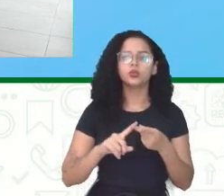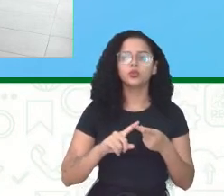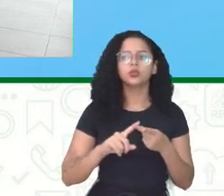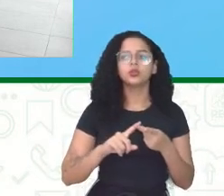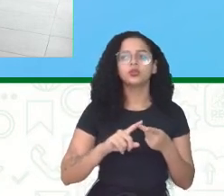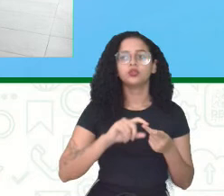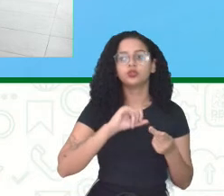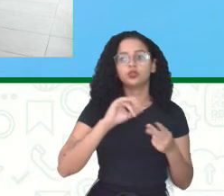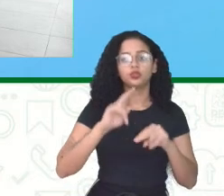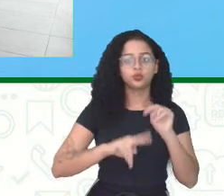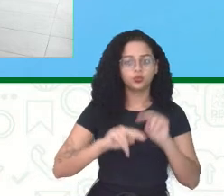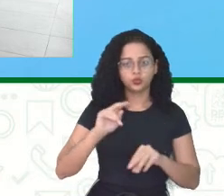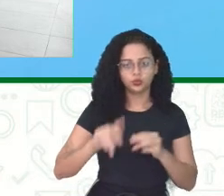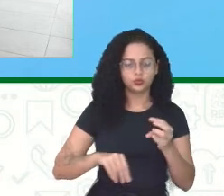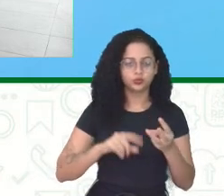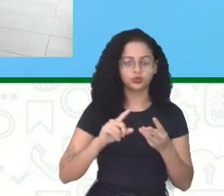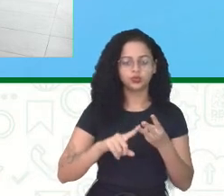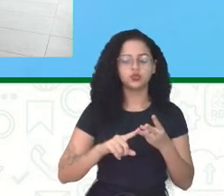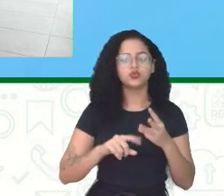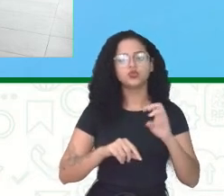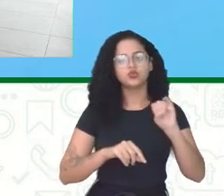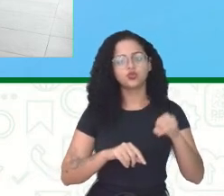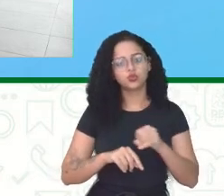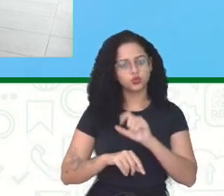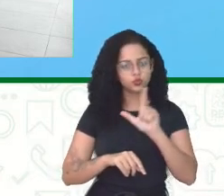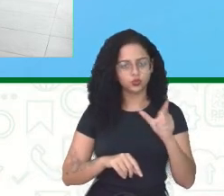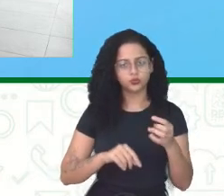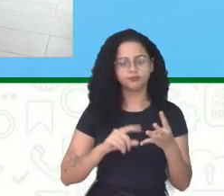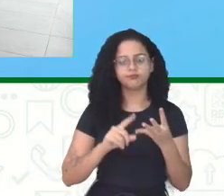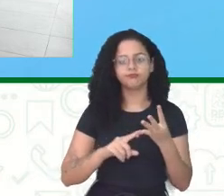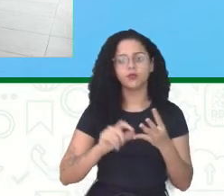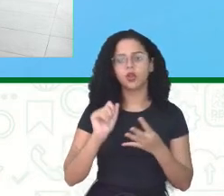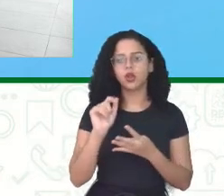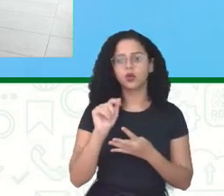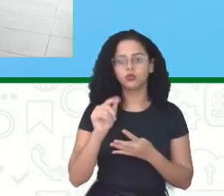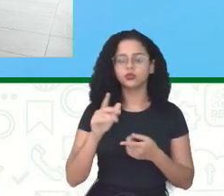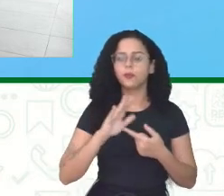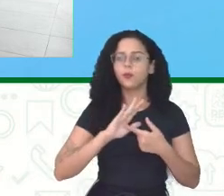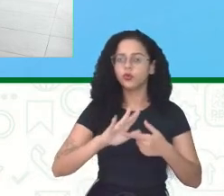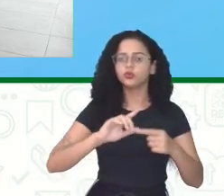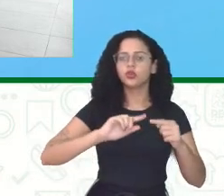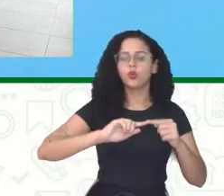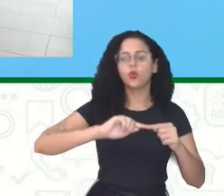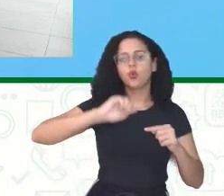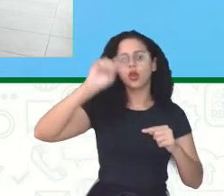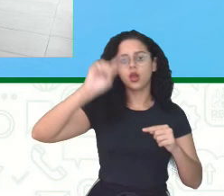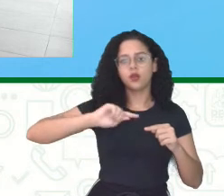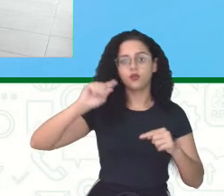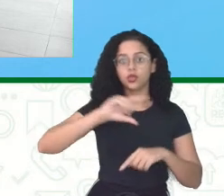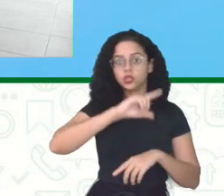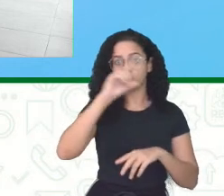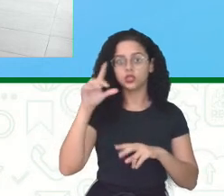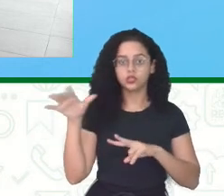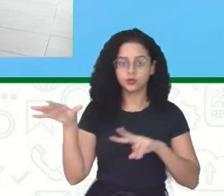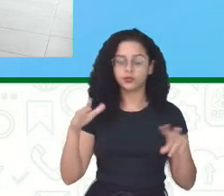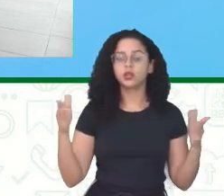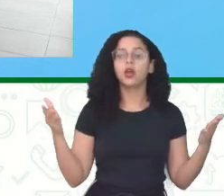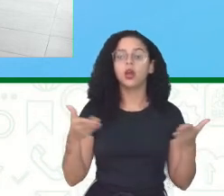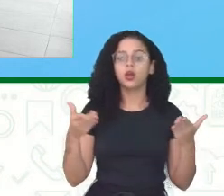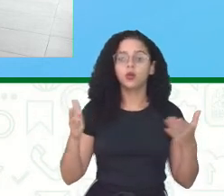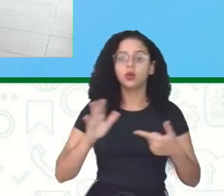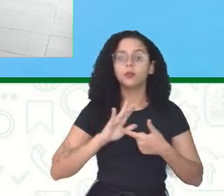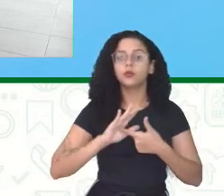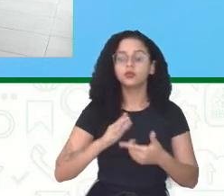e agosto, certo? Então, eu pus um gráfico com dias da semana, agora eu estou colocando um gráfico para vocês